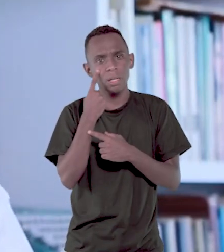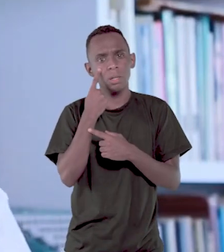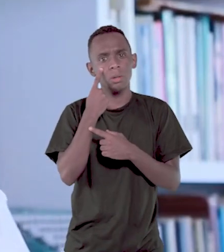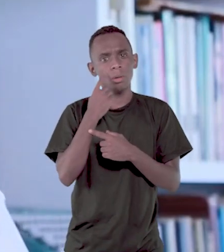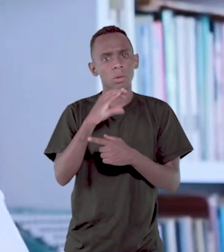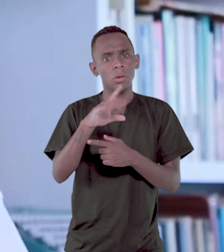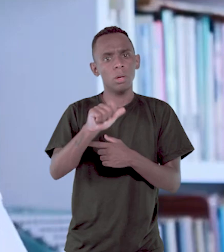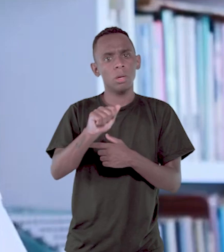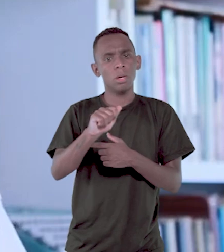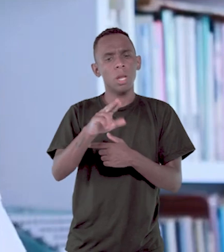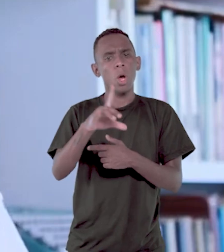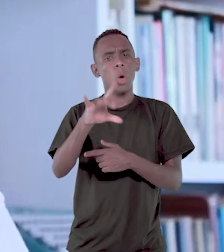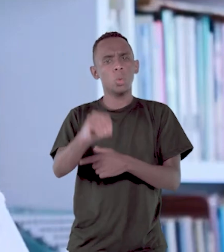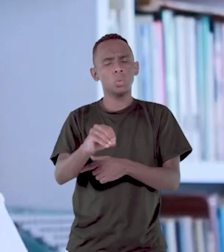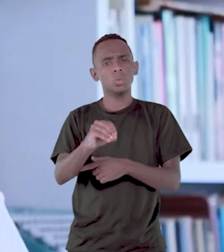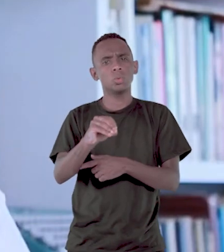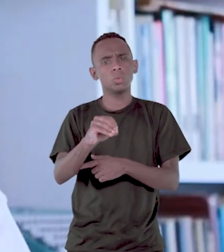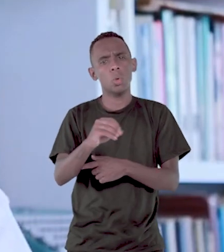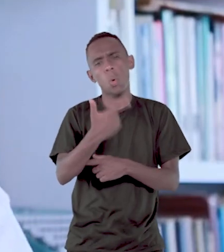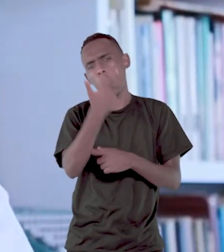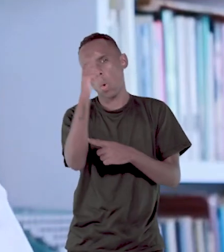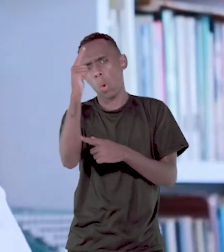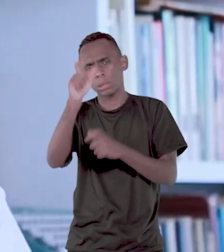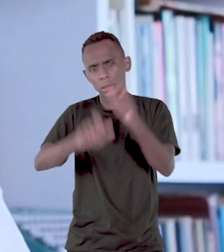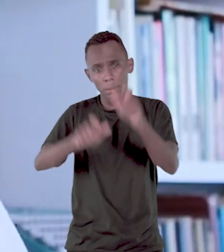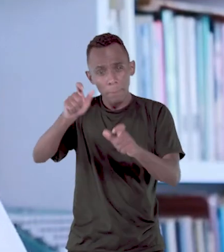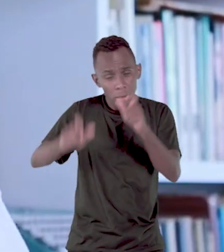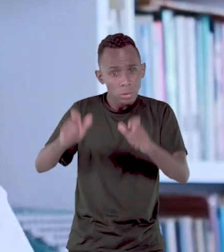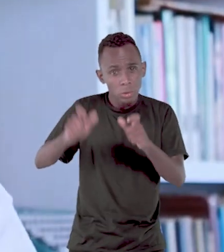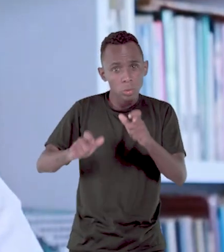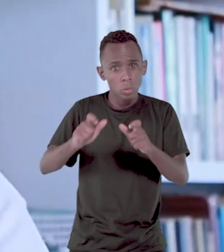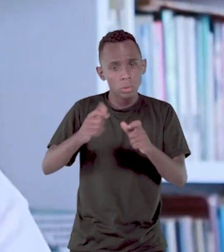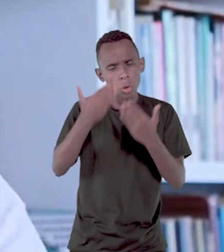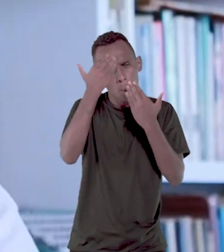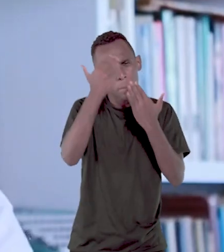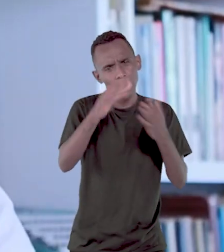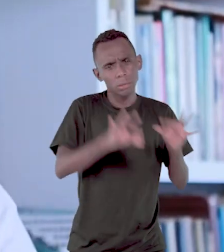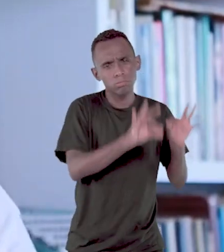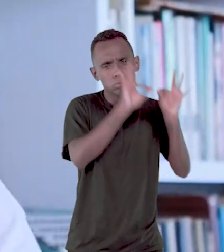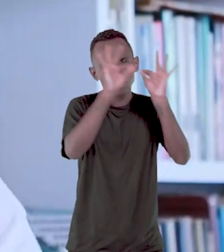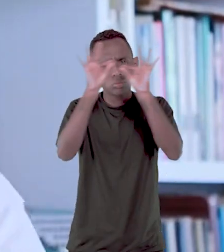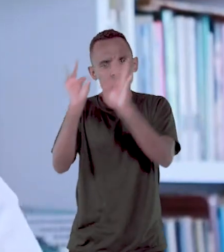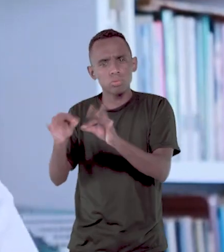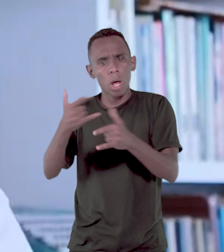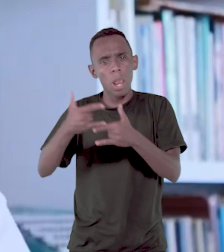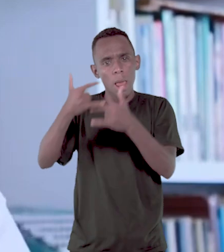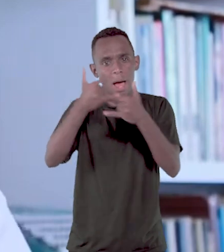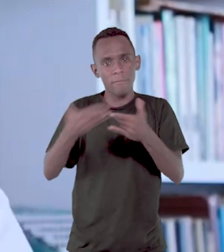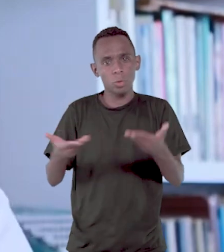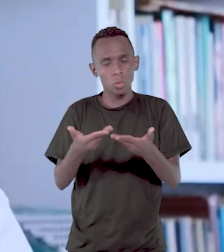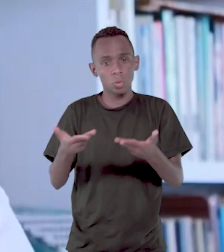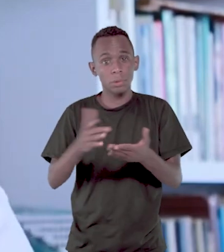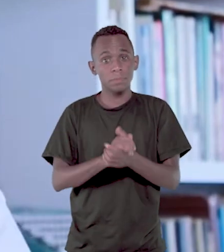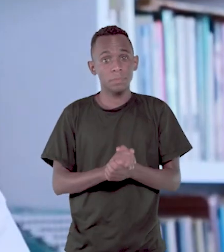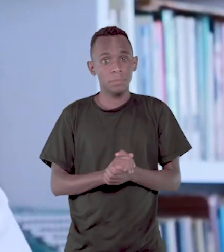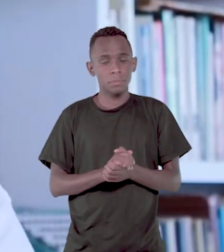ali agora o Cláudio Leal, muito obrigado pela presença, entre outras pessoas. Muito obrigado por vocês aí que estão nos